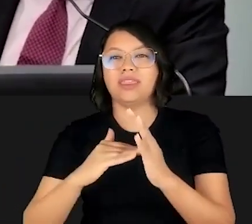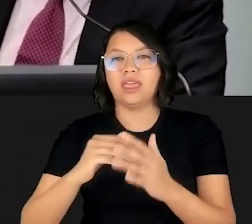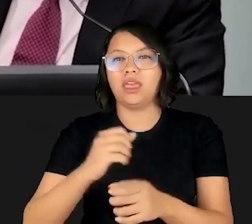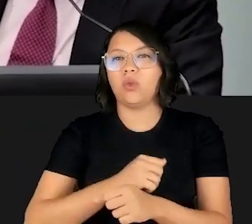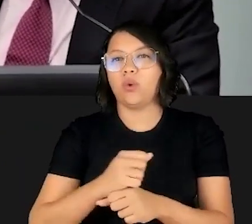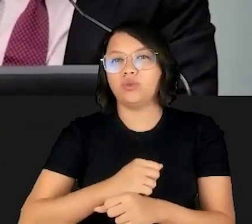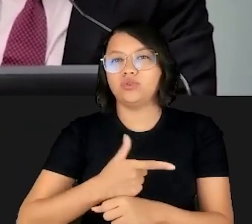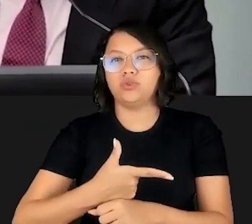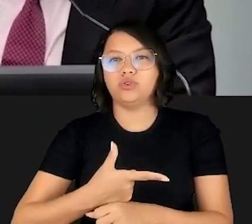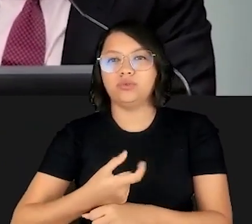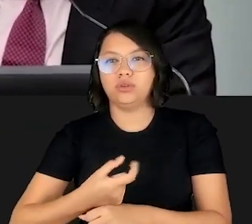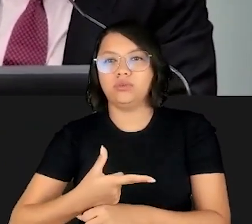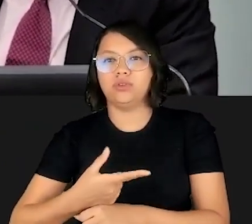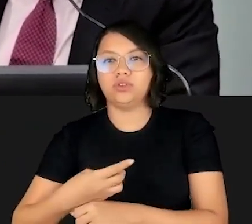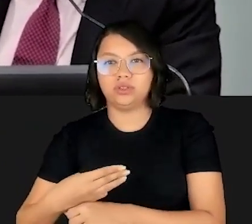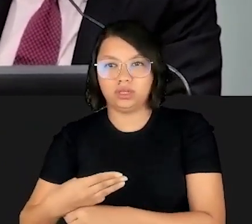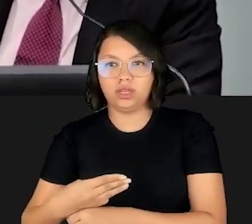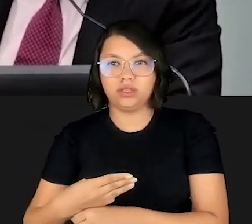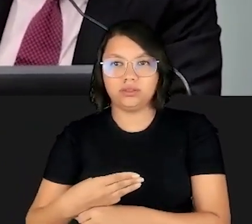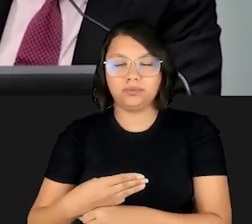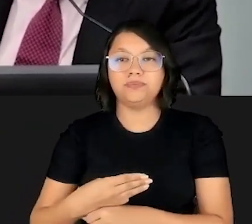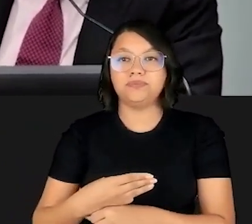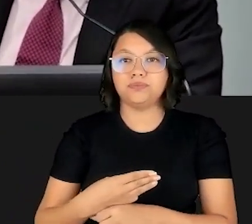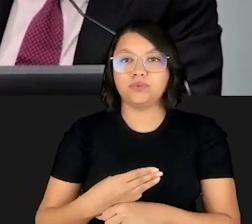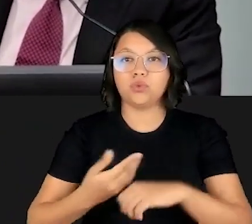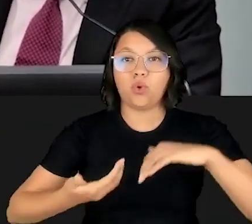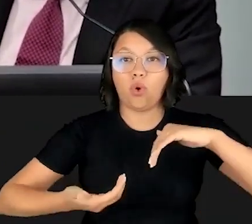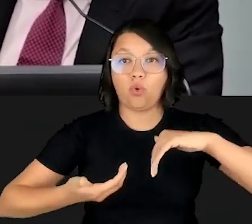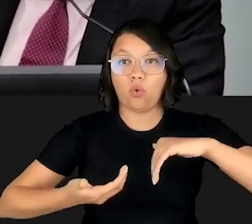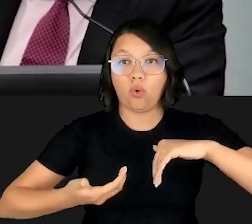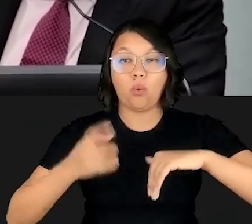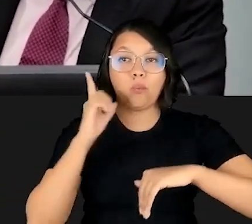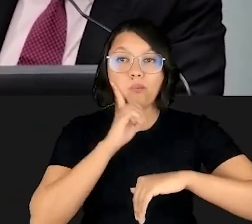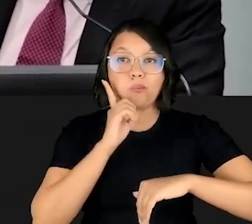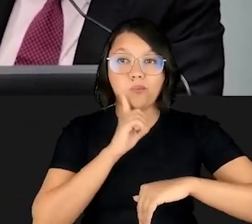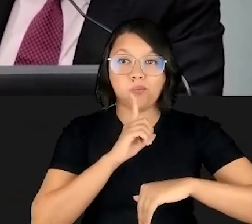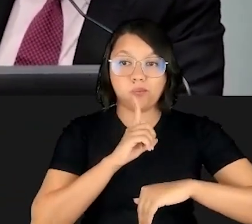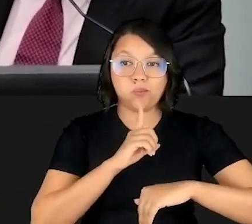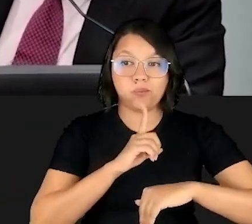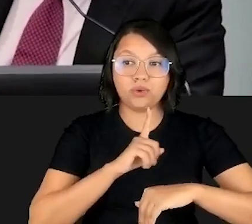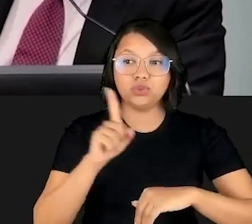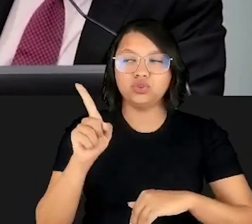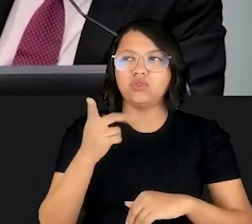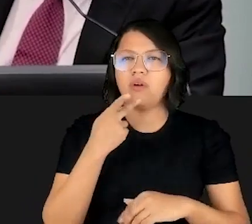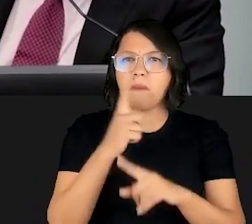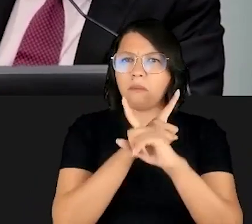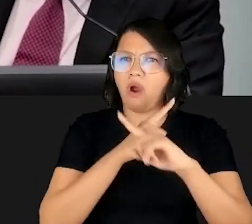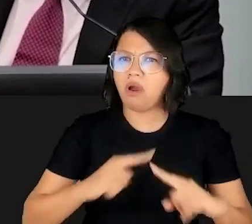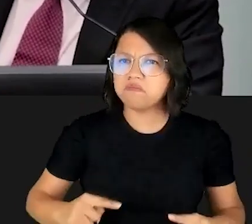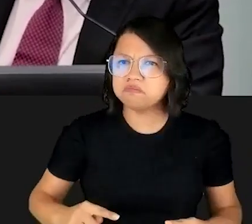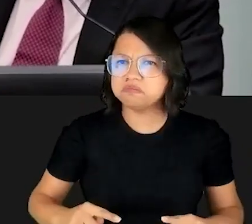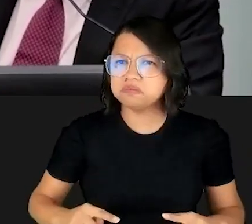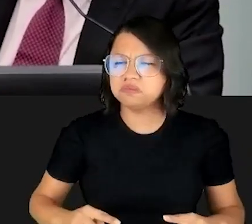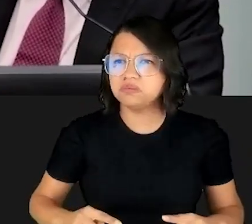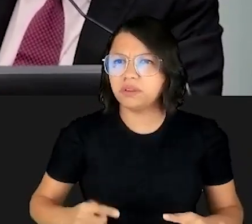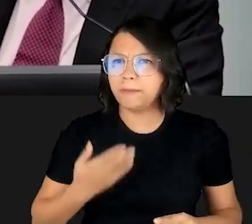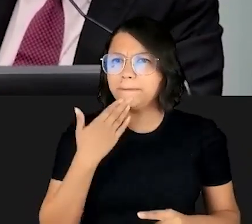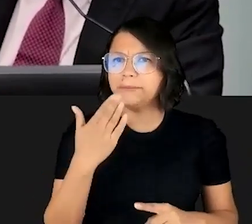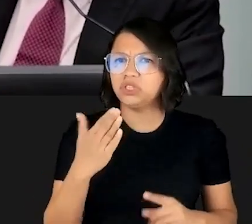2023, o Congresso americano havia proibido o governo americano de pedir desconto. Eu comentei com vocês